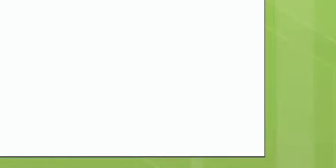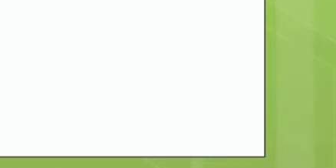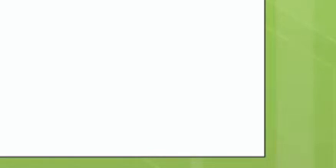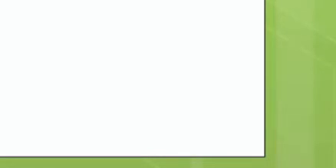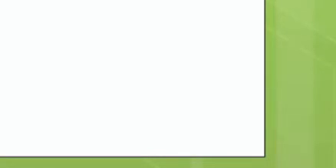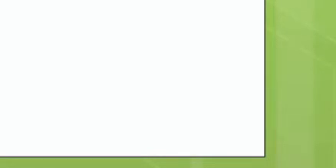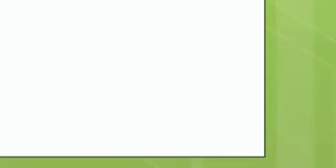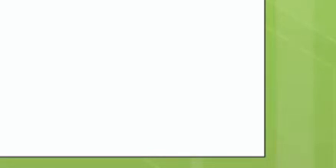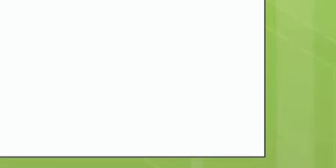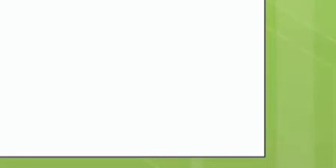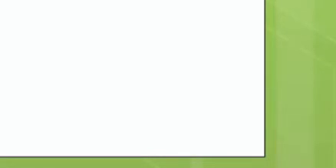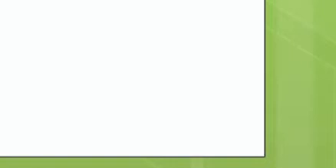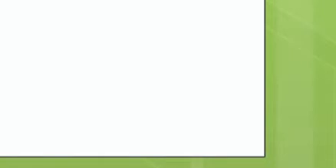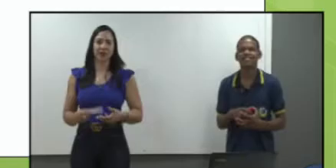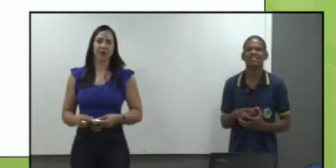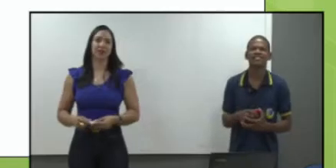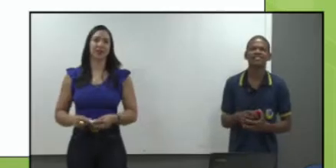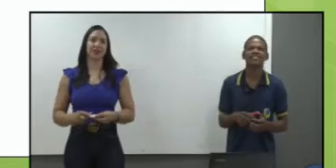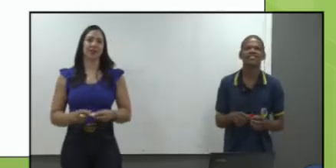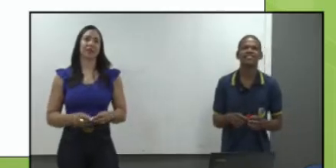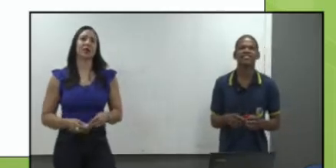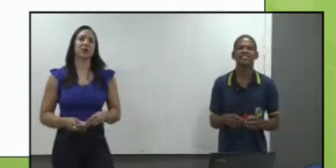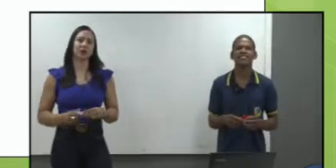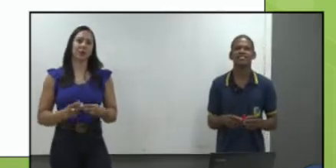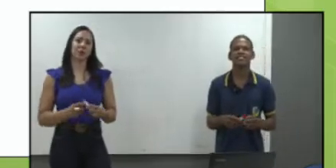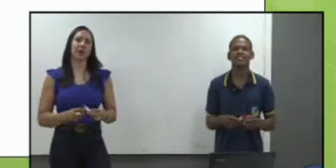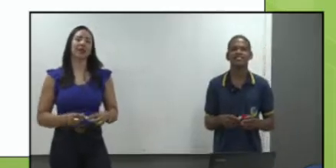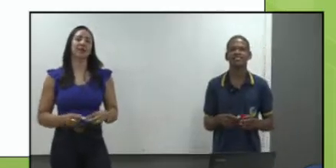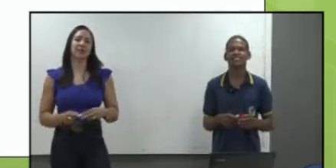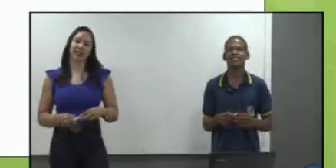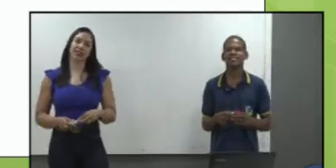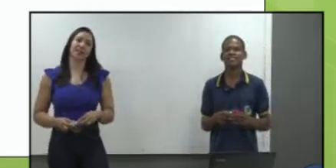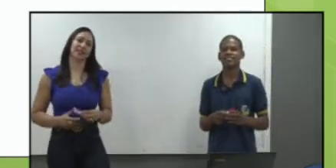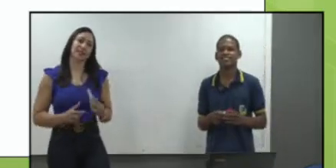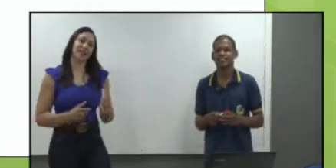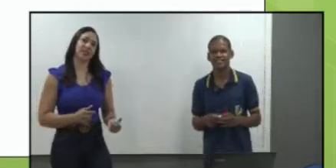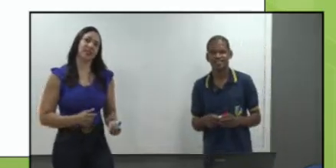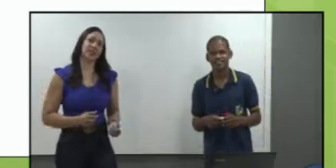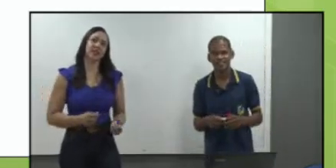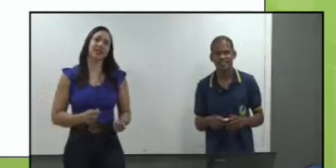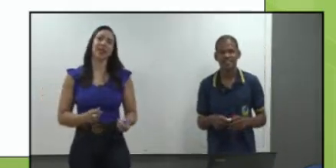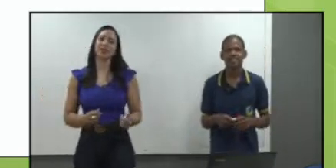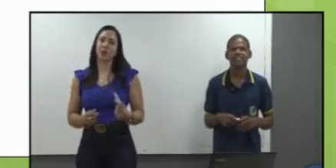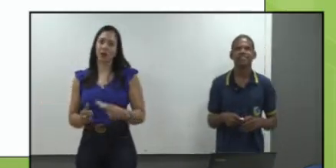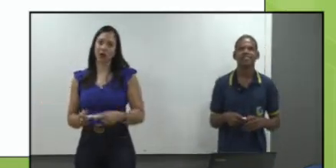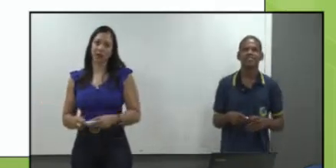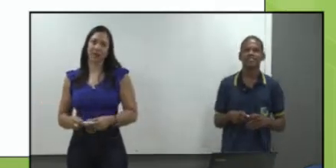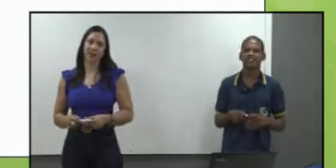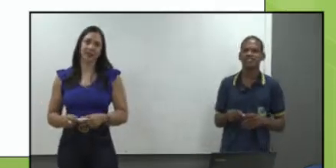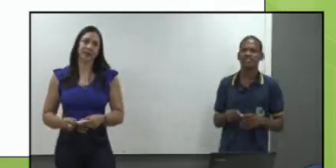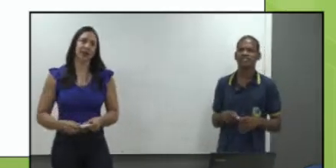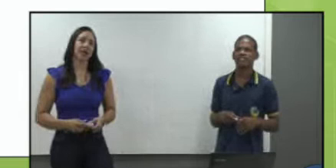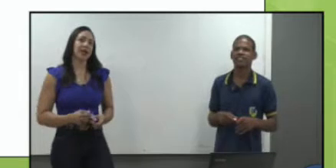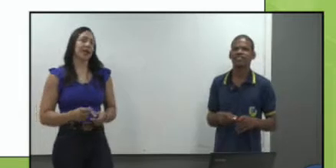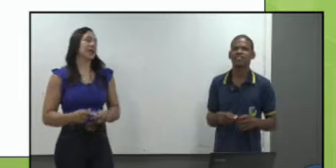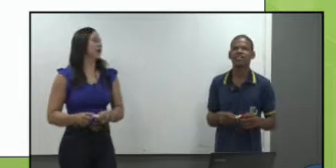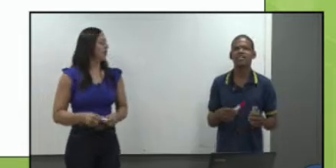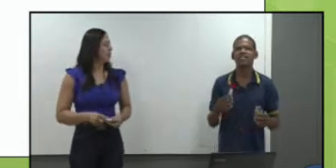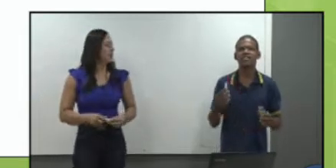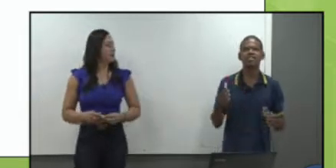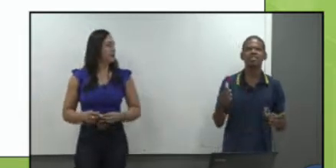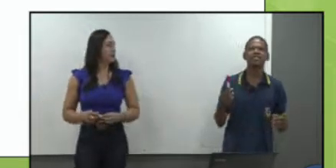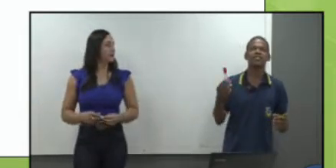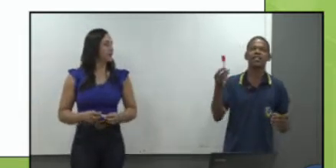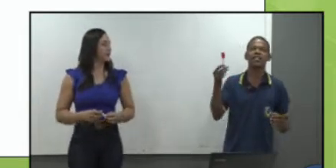Brasil, a dança ela tem muitas expressões, sendo na cultura popular. Temos as danças indígenas e as folclóricas, né?